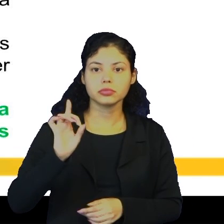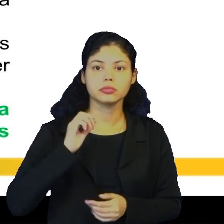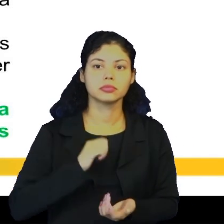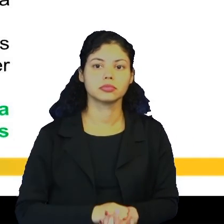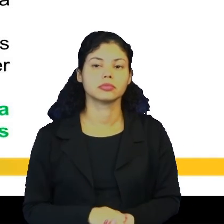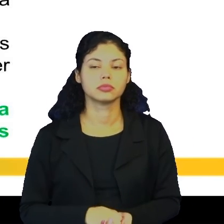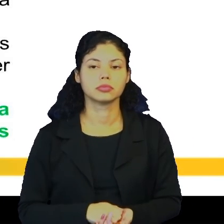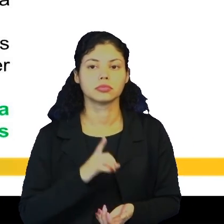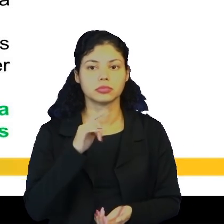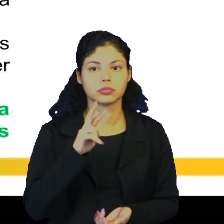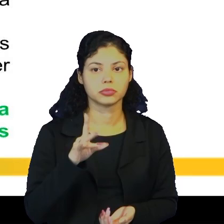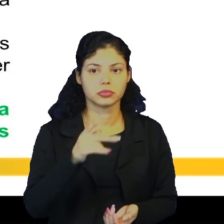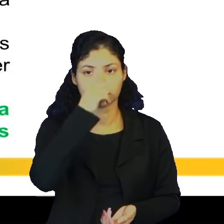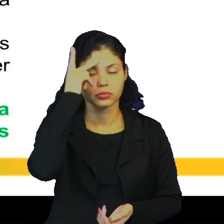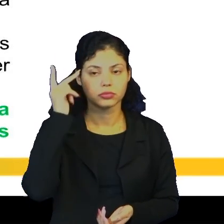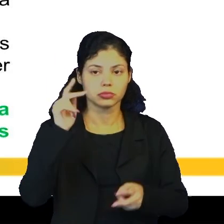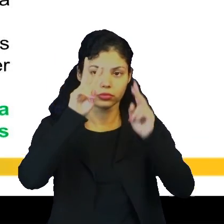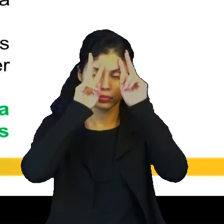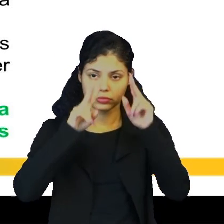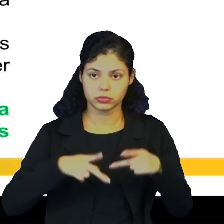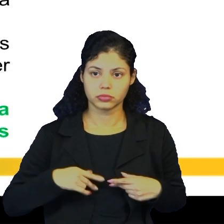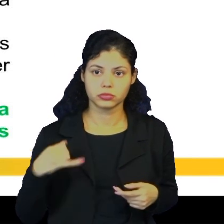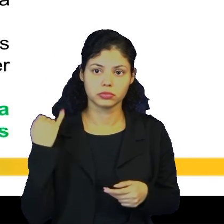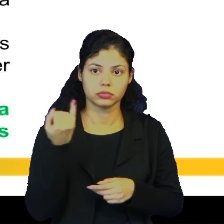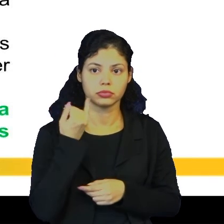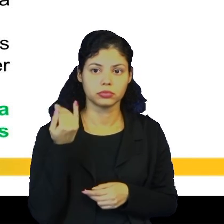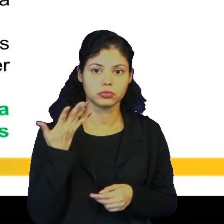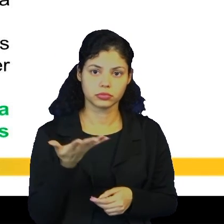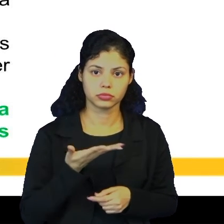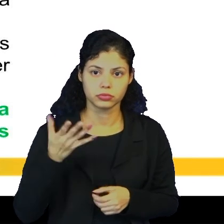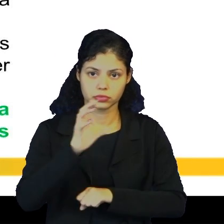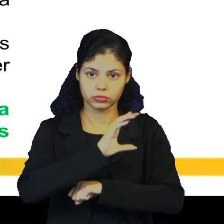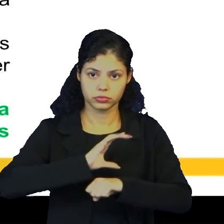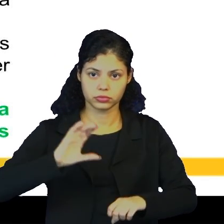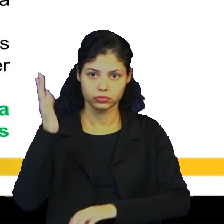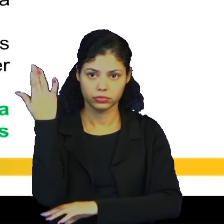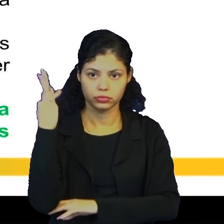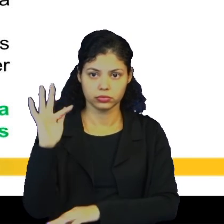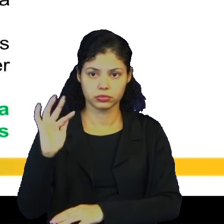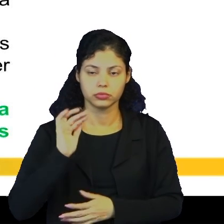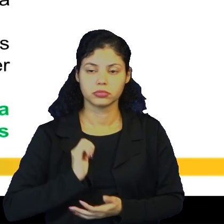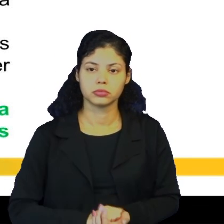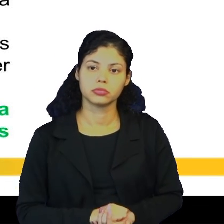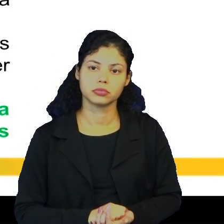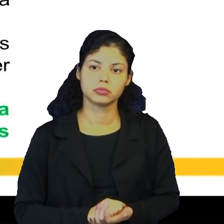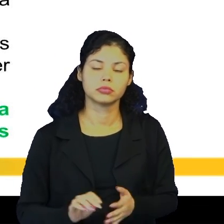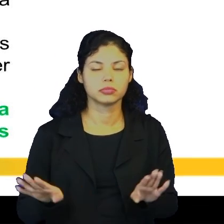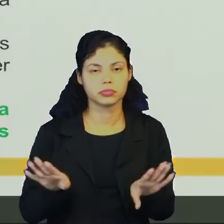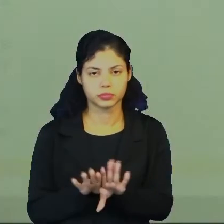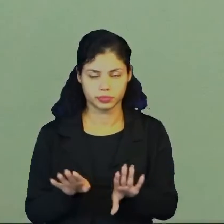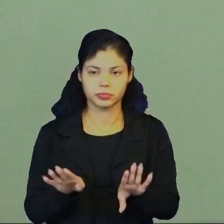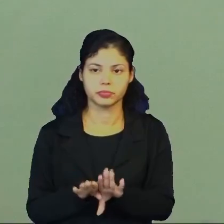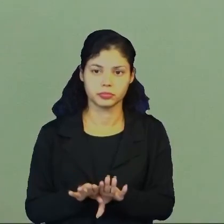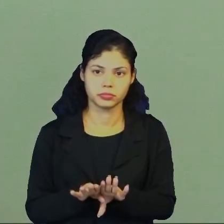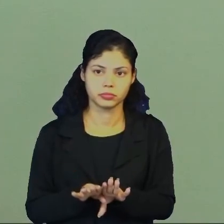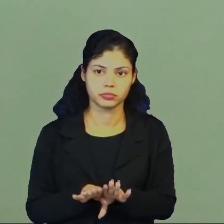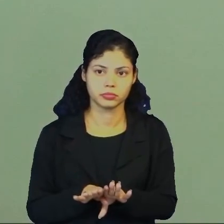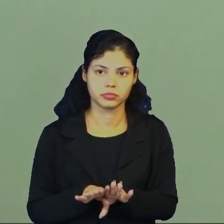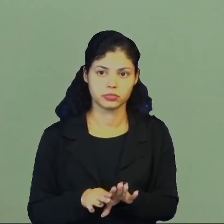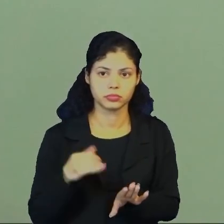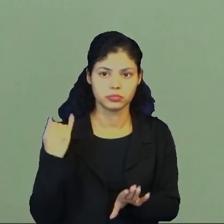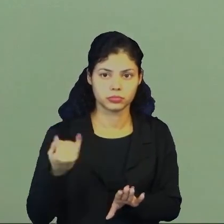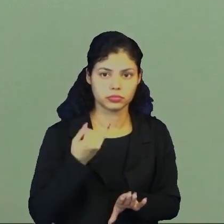letra D, né? A dignidade da pessoa humana, né, que é o princípio basilar da Constituição lá de 88, é também